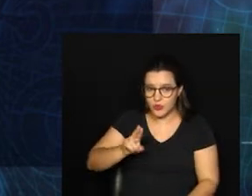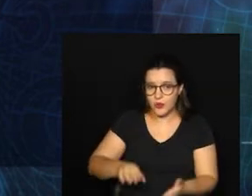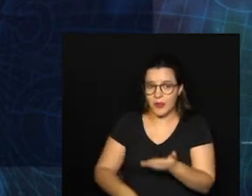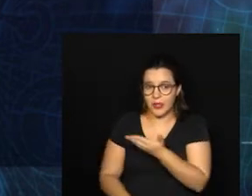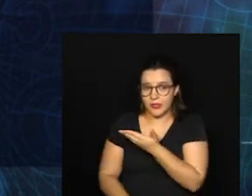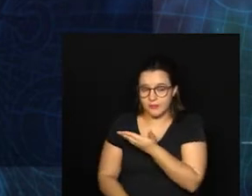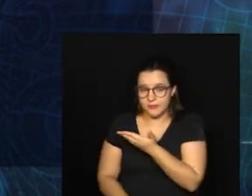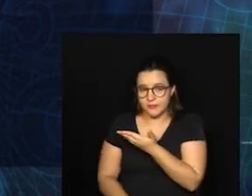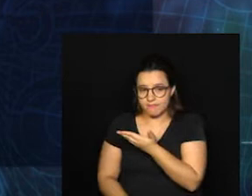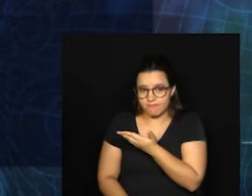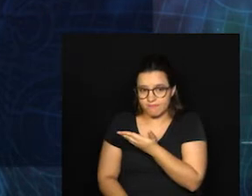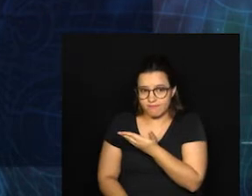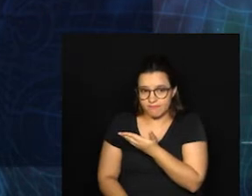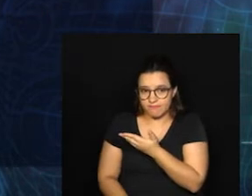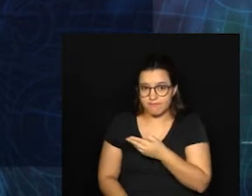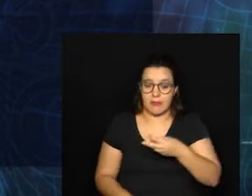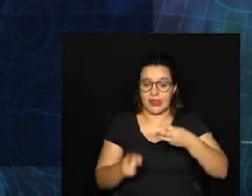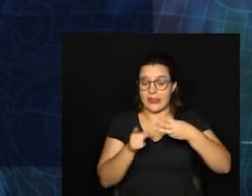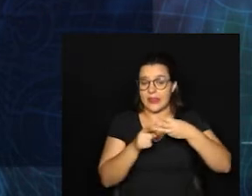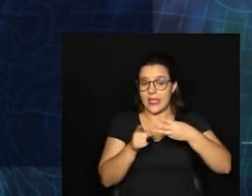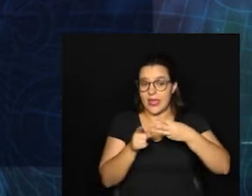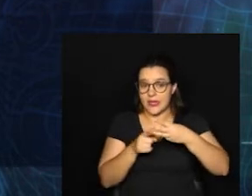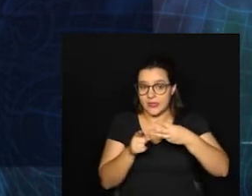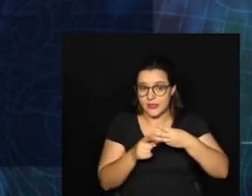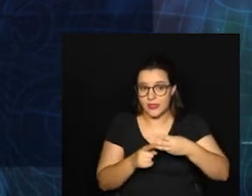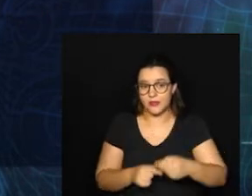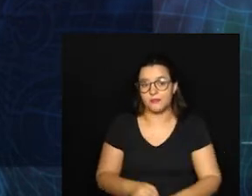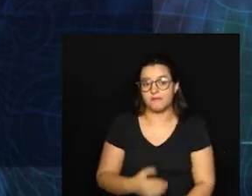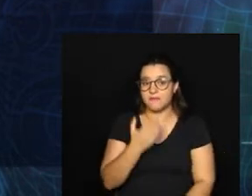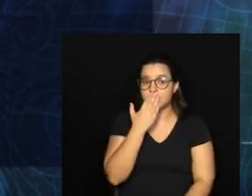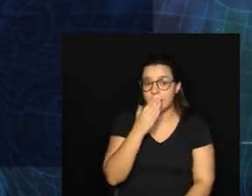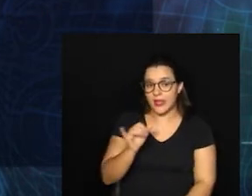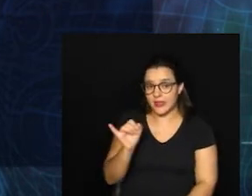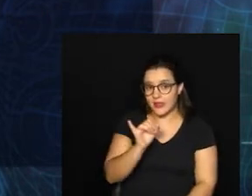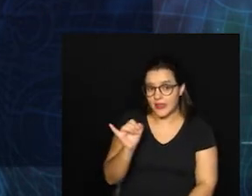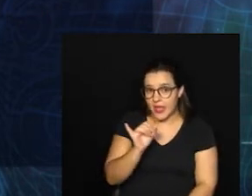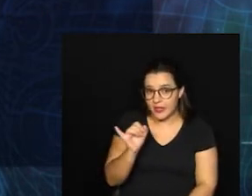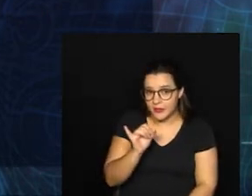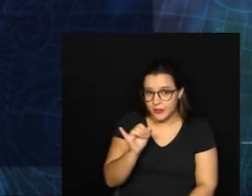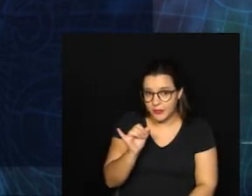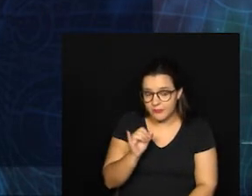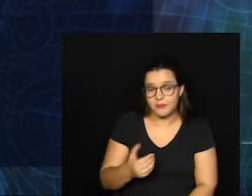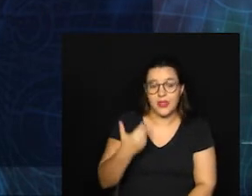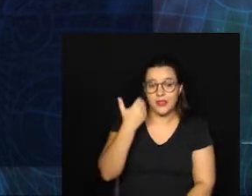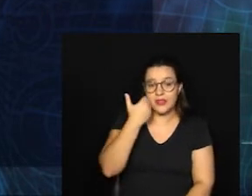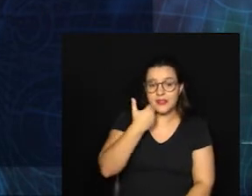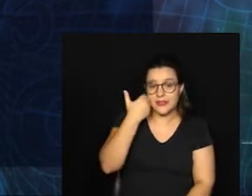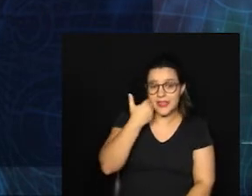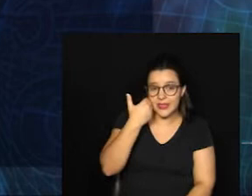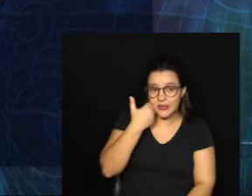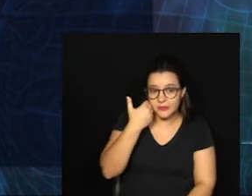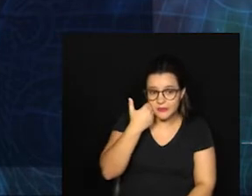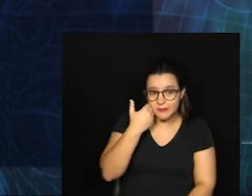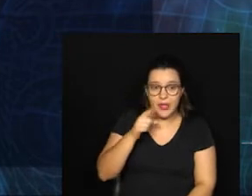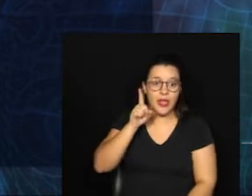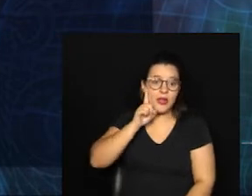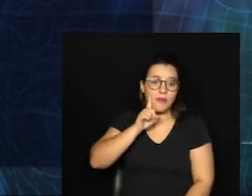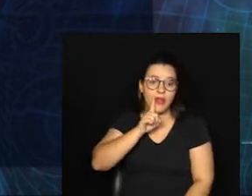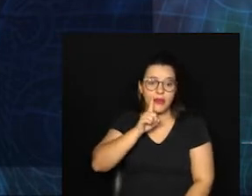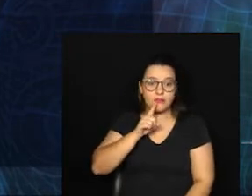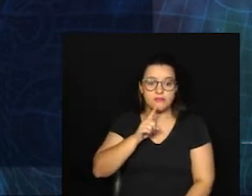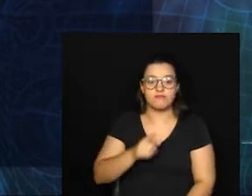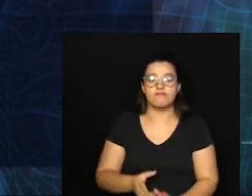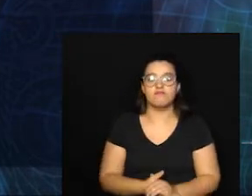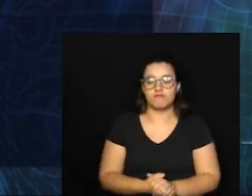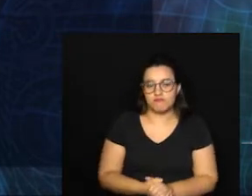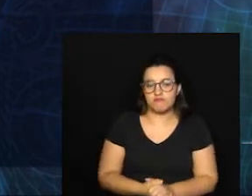óbitos, que é o terceiro em casos, Indaiatuba, 207, Santa Bárbara do Oeste e Americana. As duas